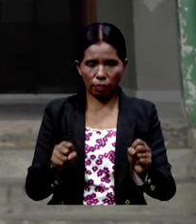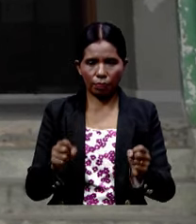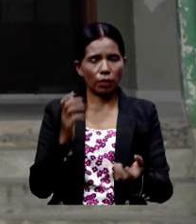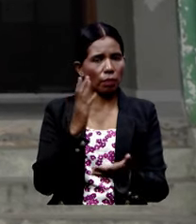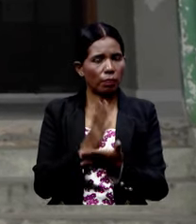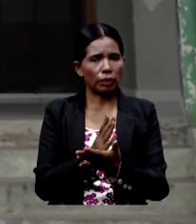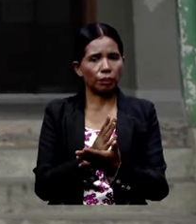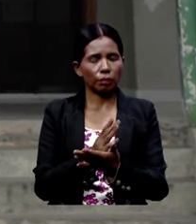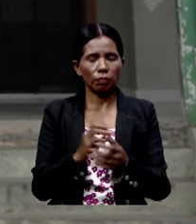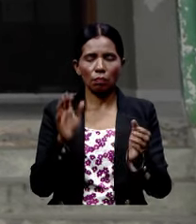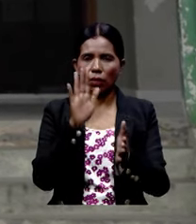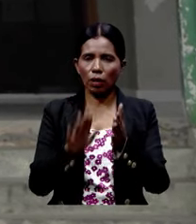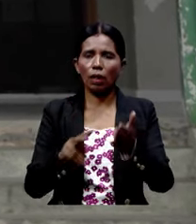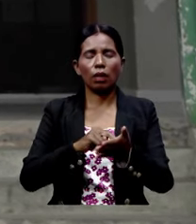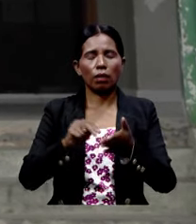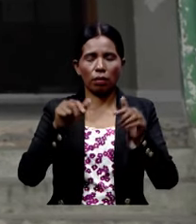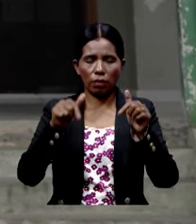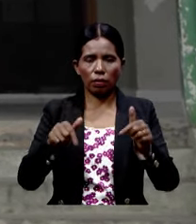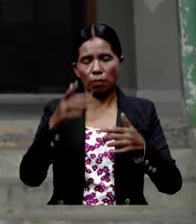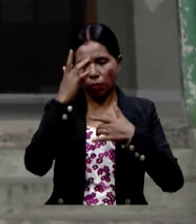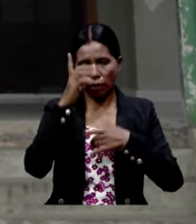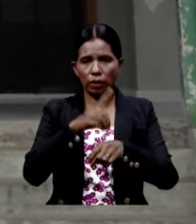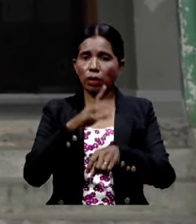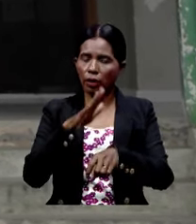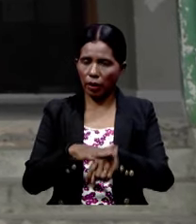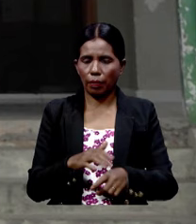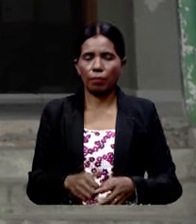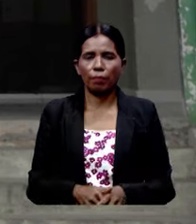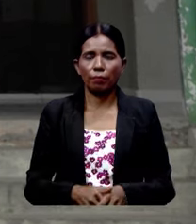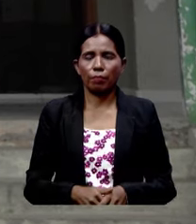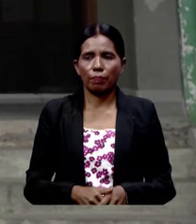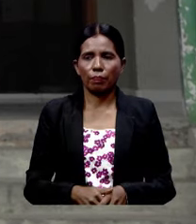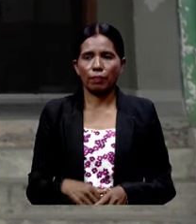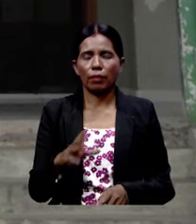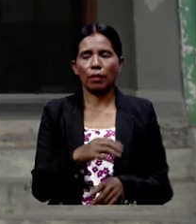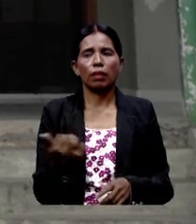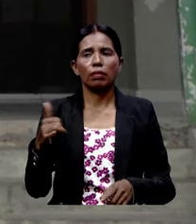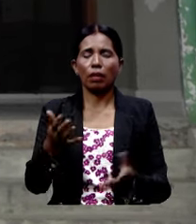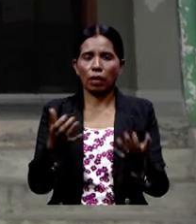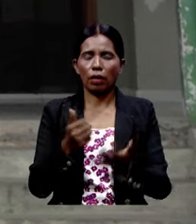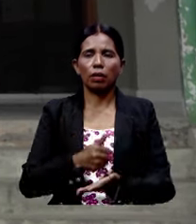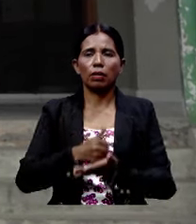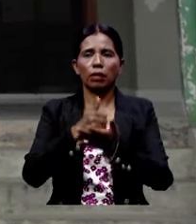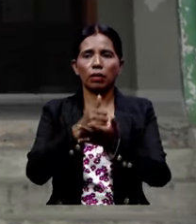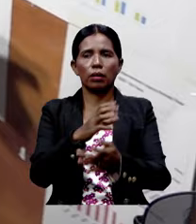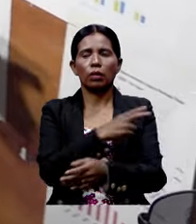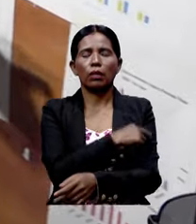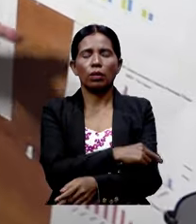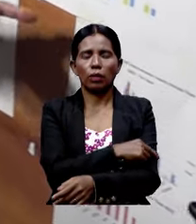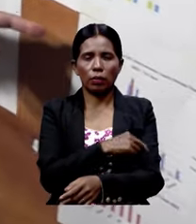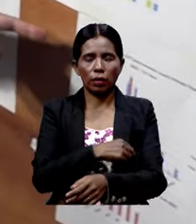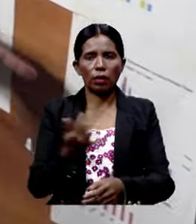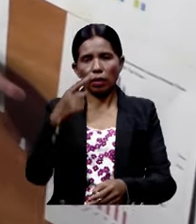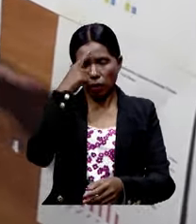la reduz itane numero ia pa dengue nian nomo se ma nomo sira hakara ajuda ulu ke parte hospital ne tamba